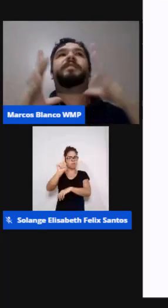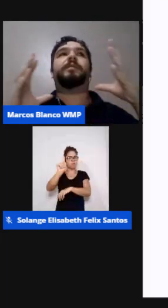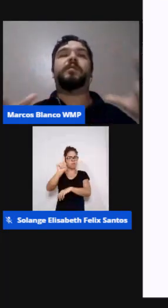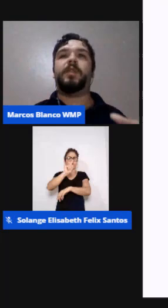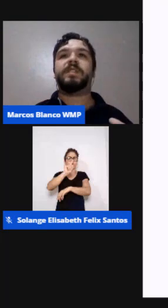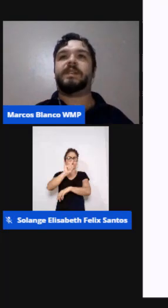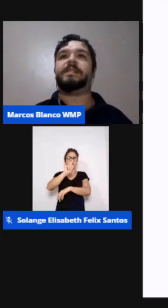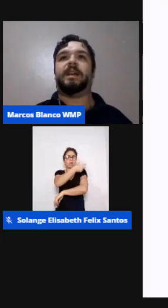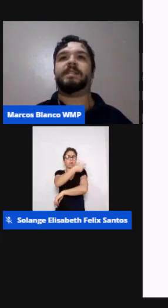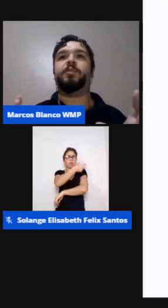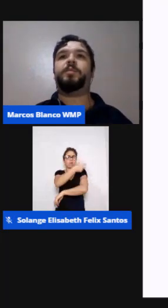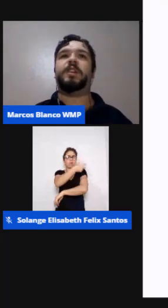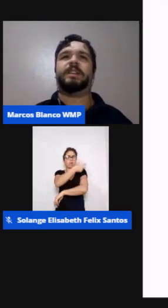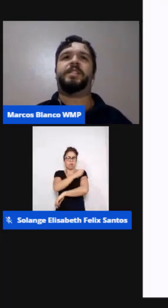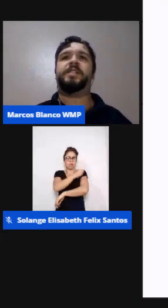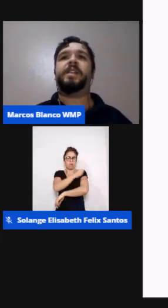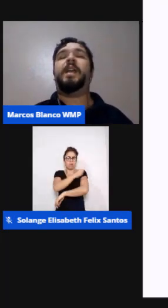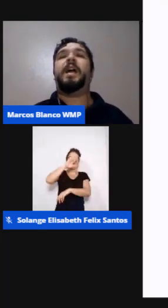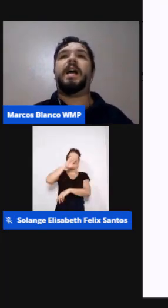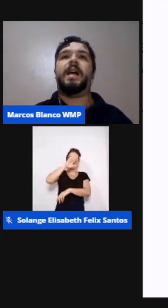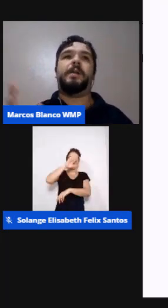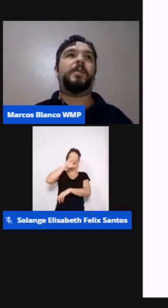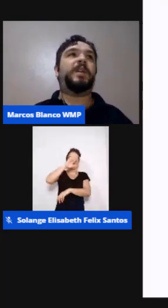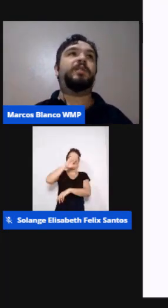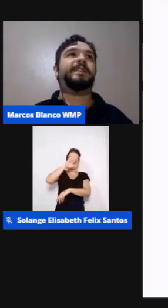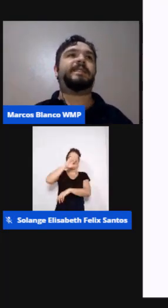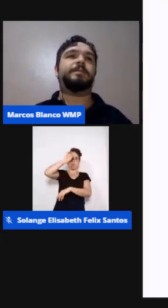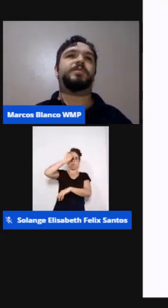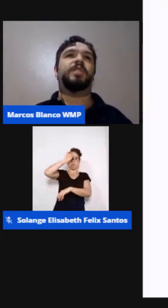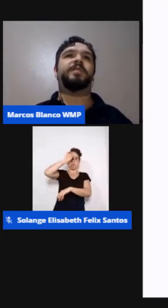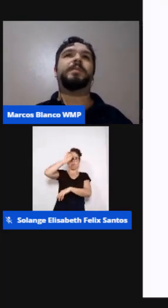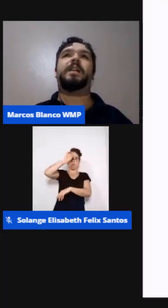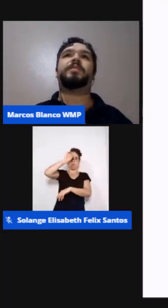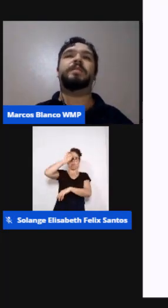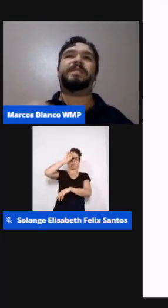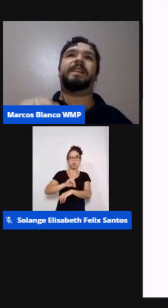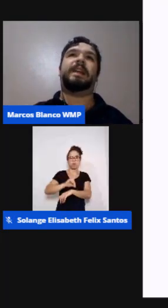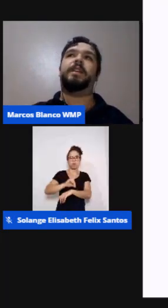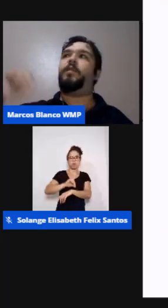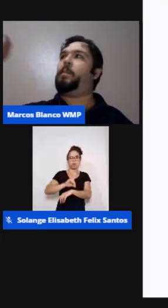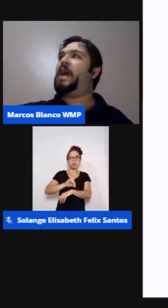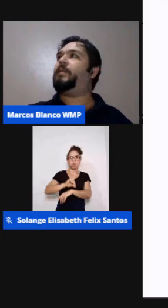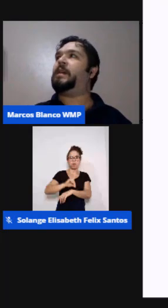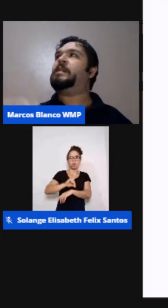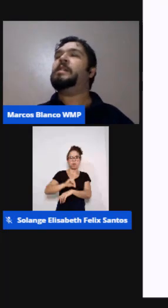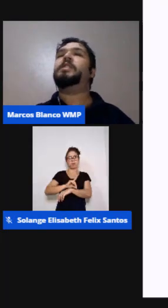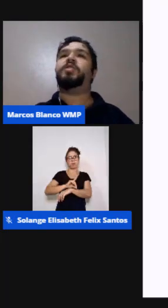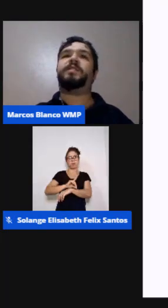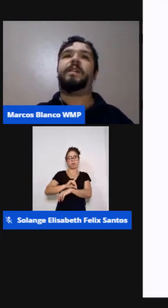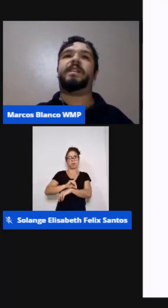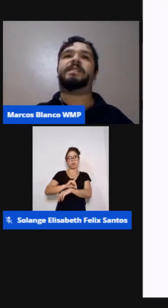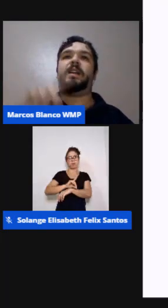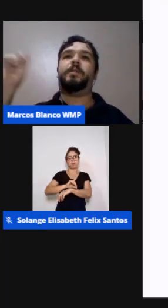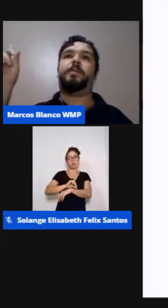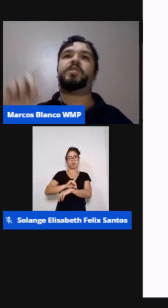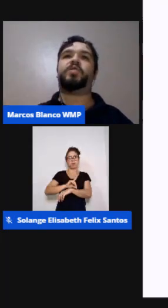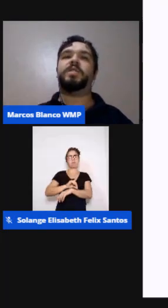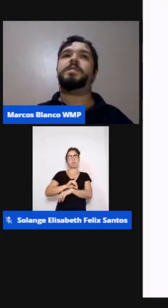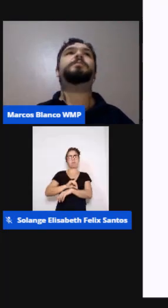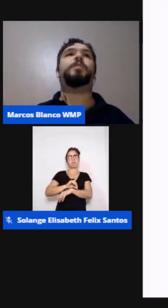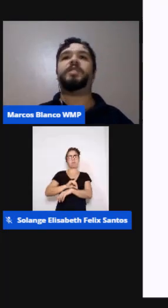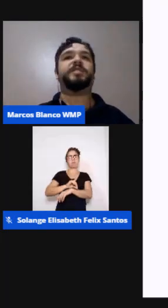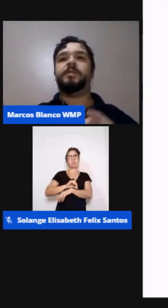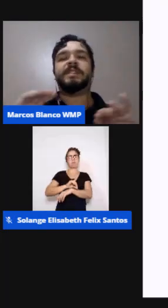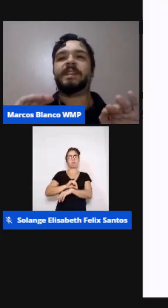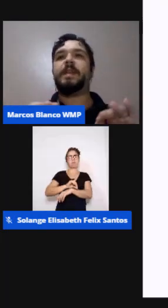agora, mas vão se vacinar, isso é muito importante. Uma dúvida que sempre surge. Marcos, se eu sair daqui, eu for para a África, se eu estiver vacinado, eu